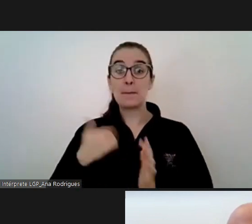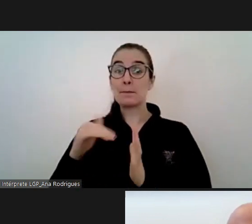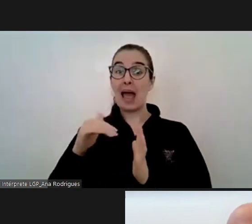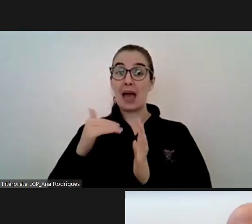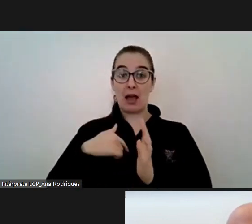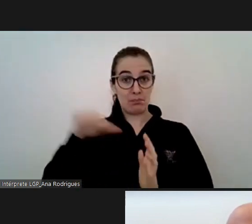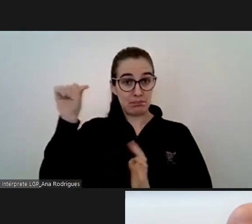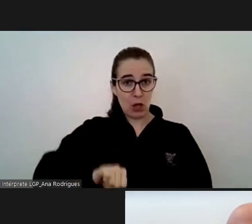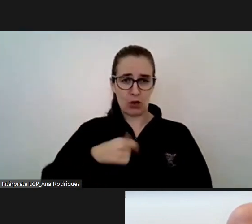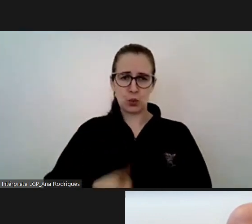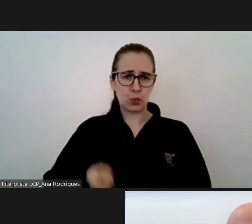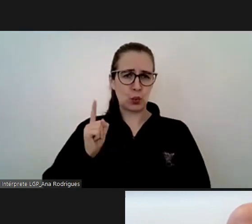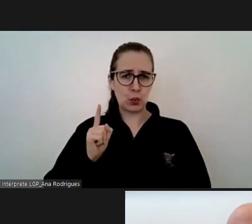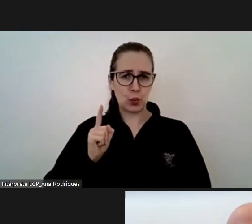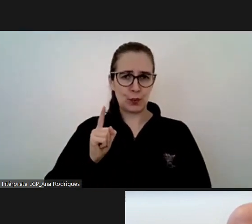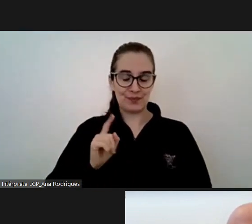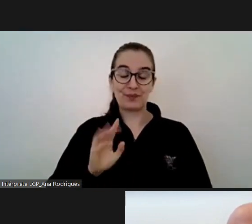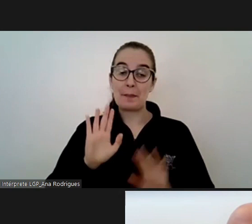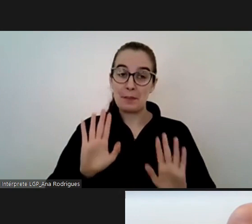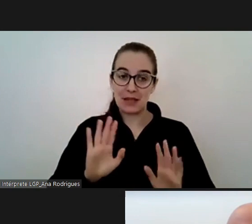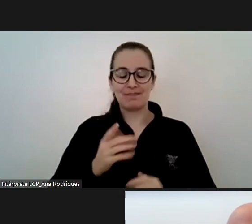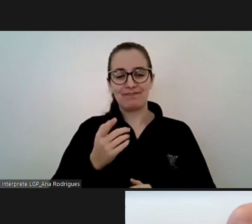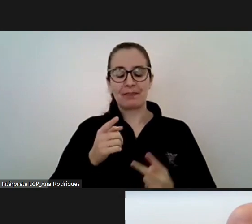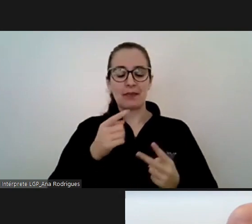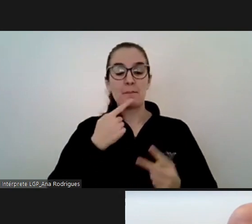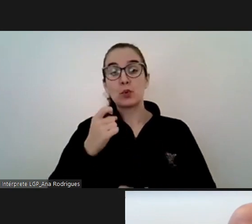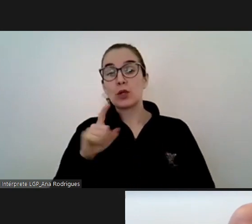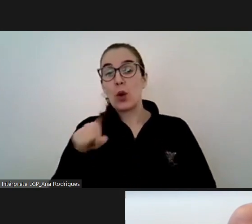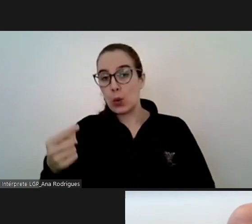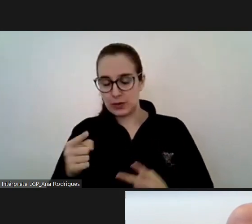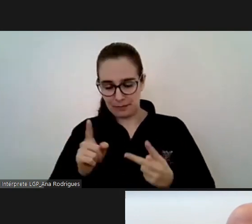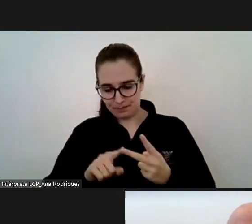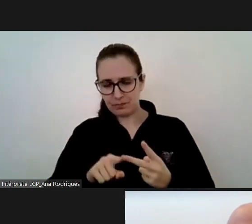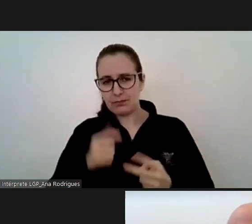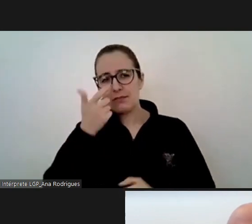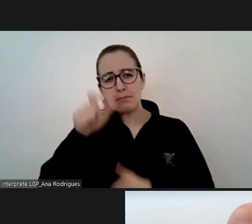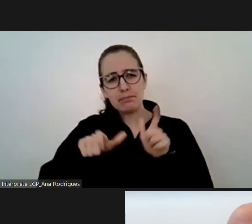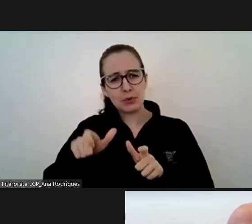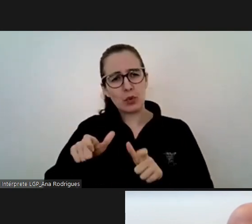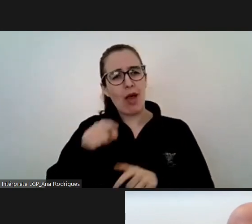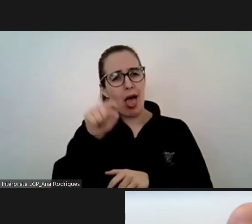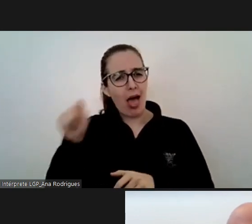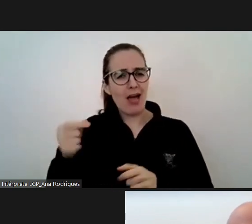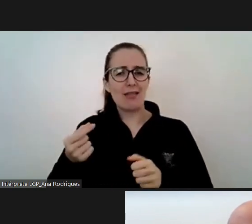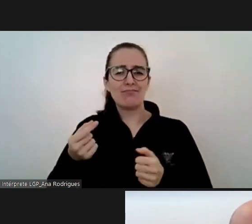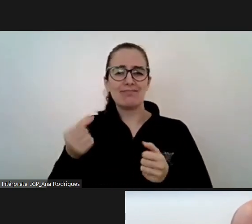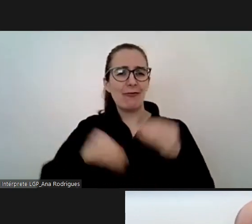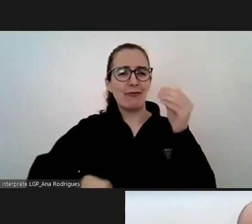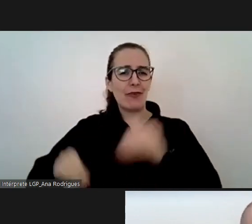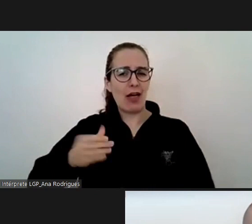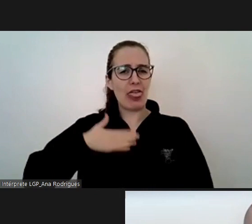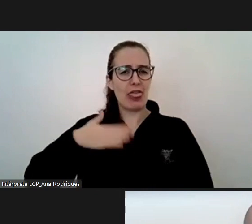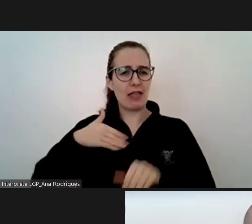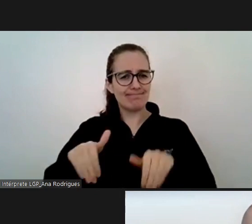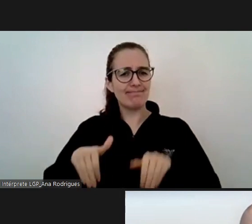negativa. Agora, a outra pergunta que a Luísa fez, eu acho que é importante, é porque é que as pessoas se abstêm? Aí a coisa é mais complicada porque é difícil